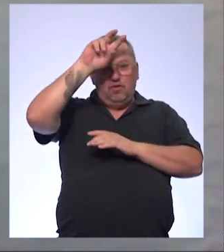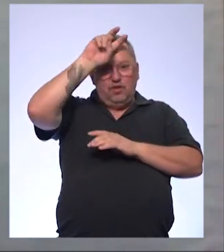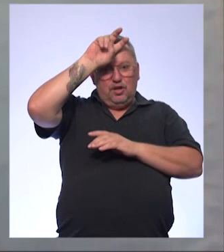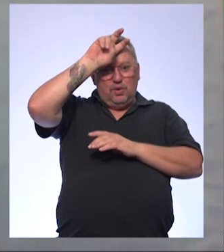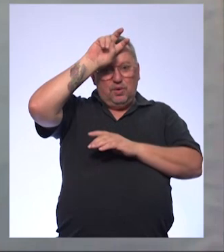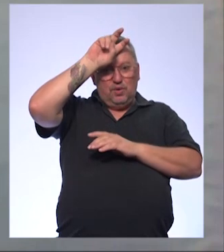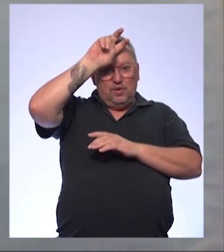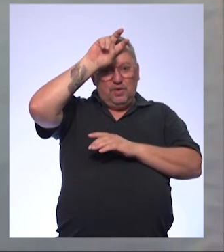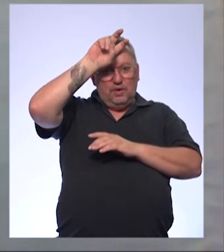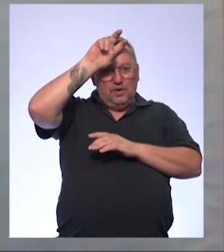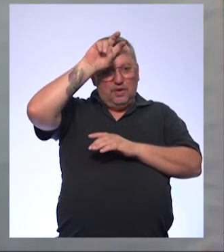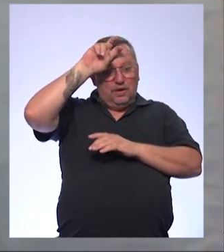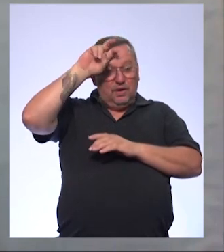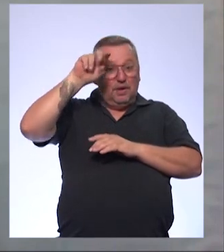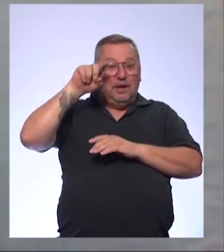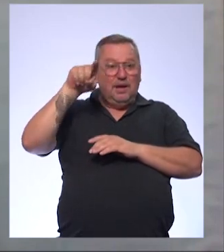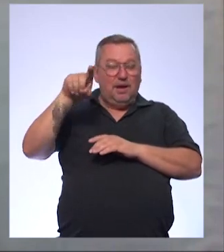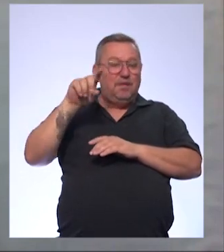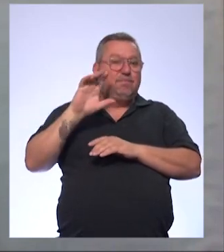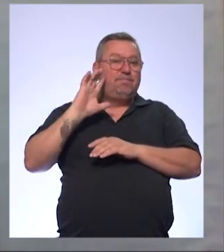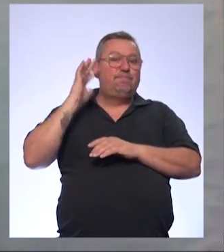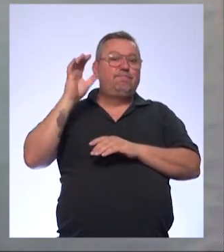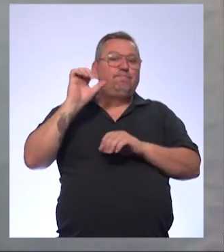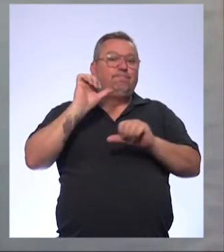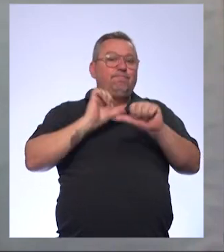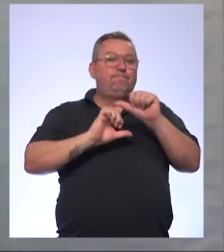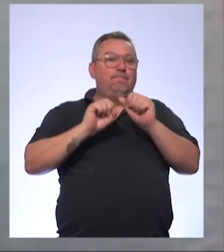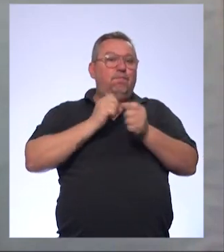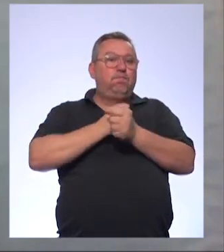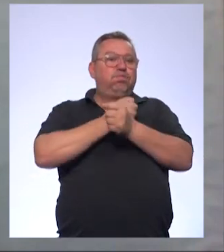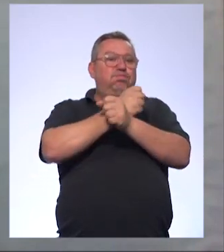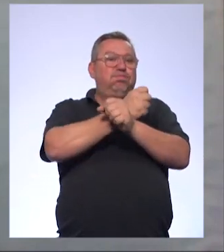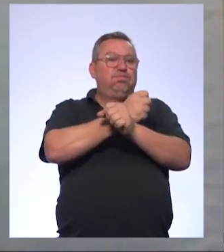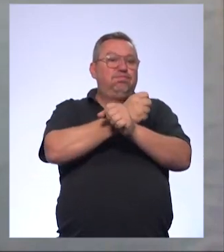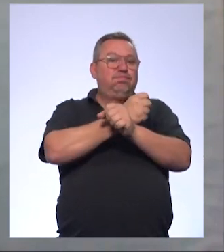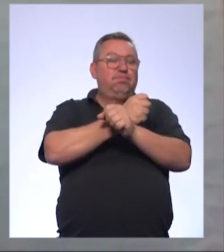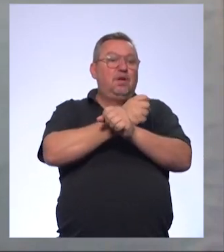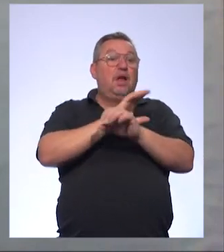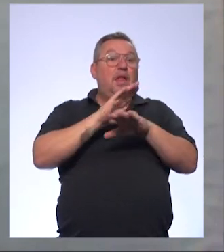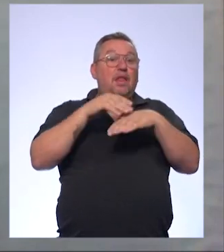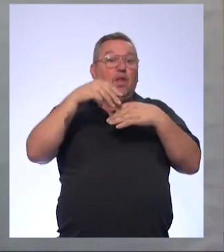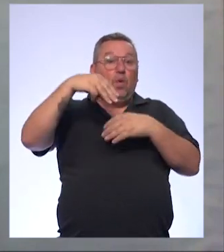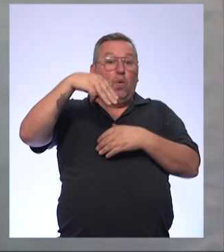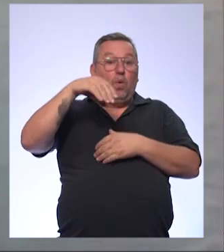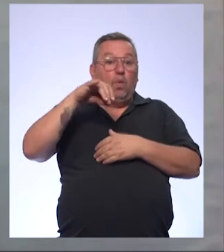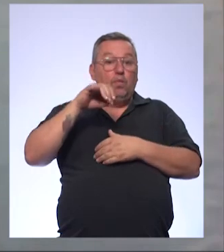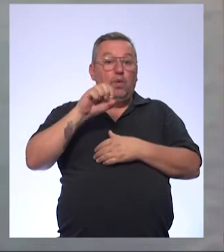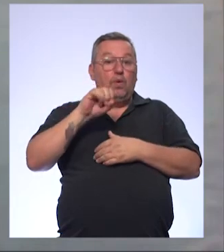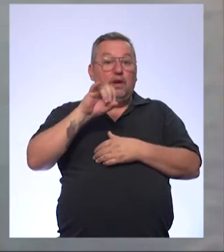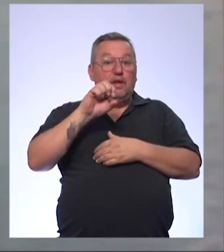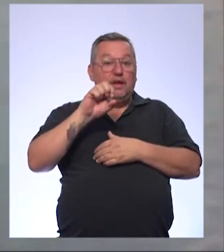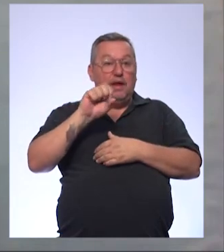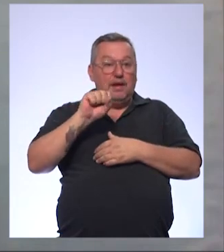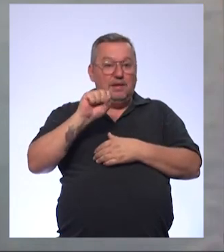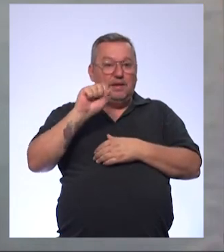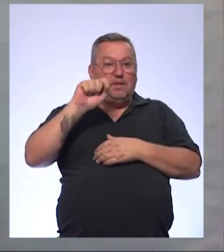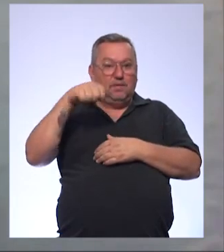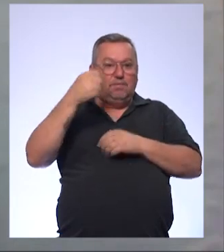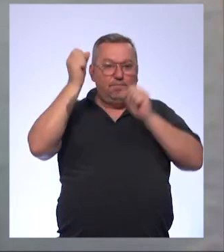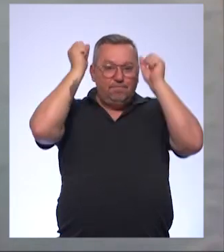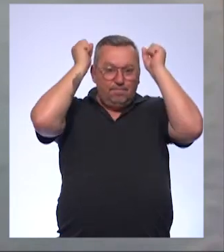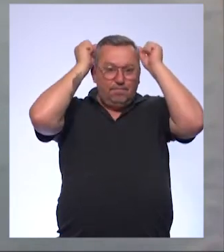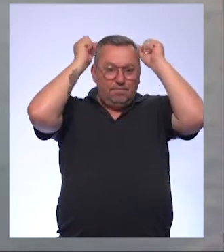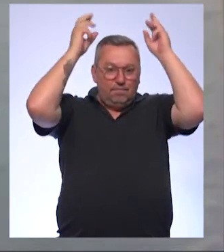E no Egito, eles se tornaram escravos. É aí que Moisés, esse patriarca, entra em ação.